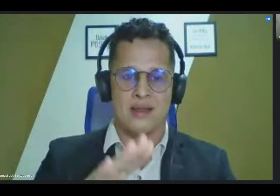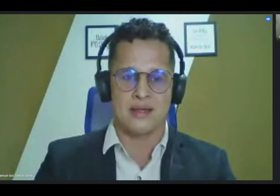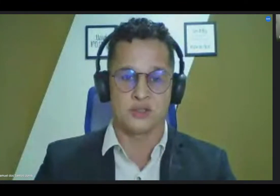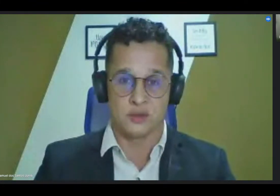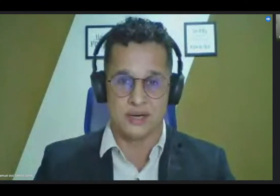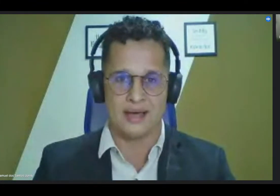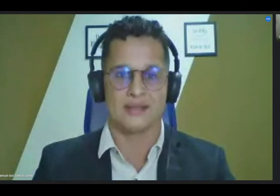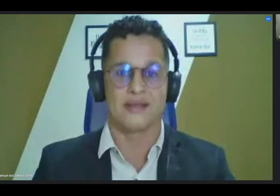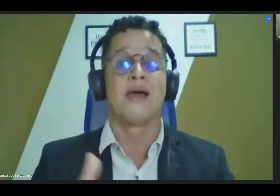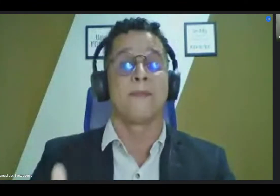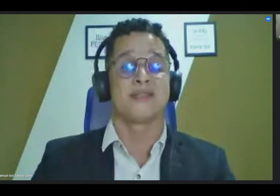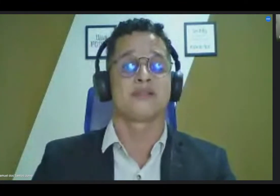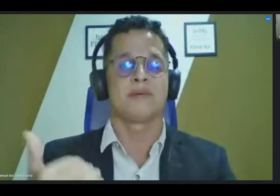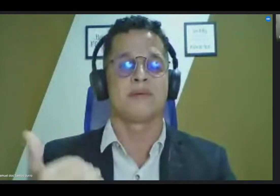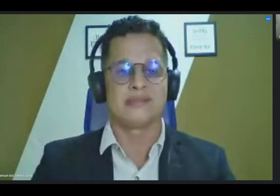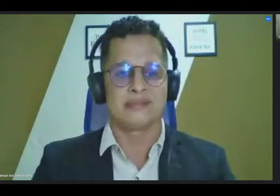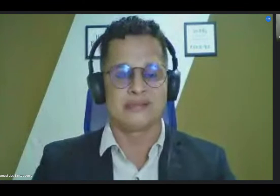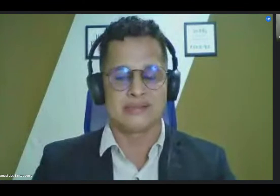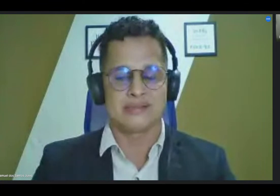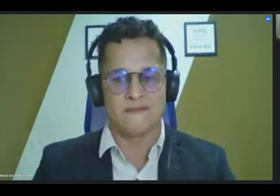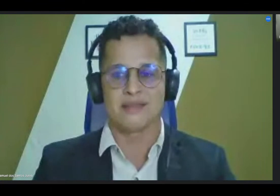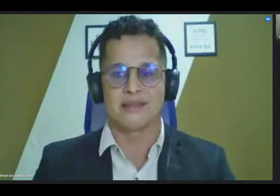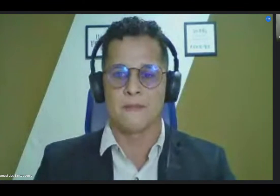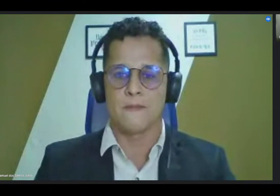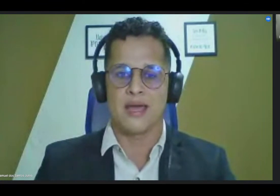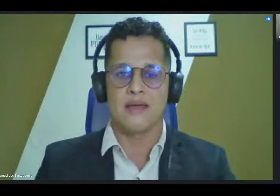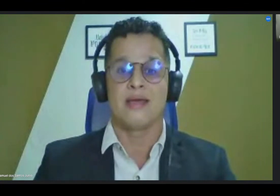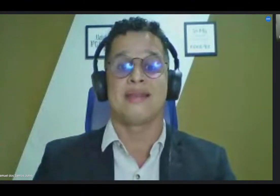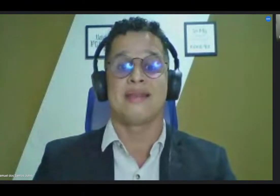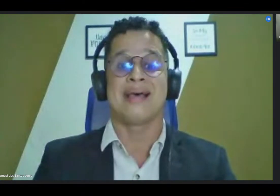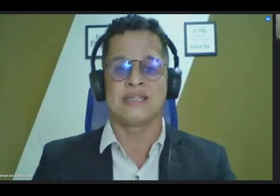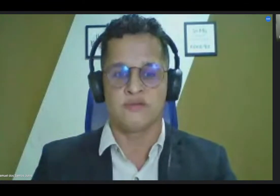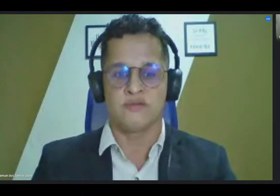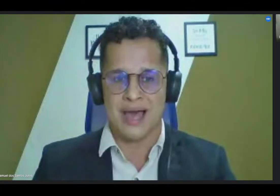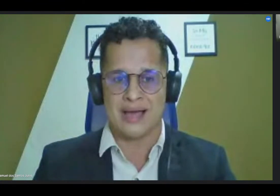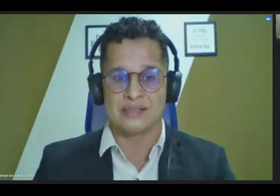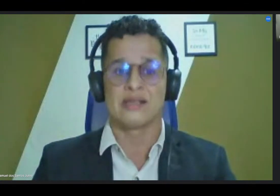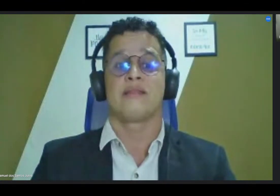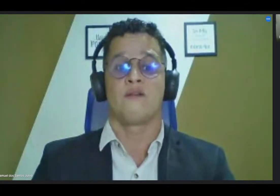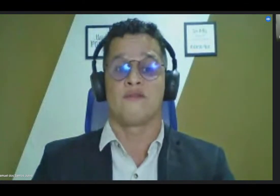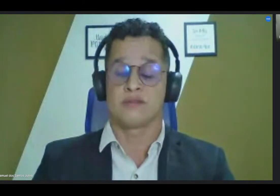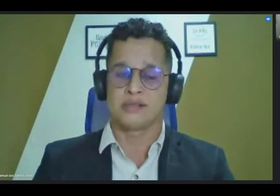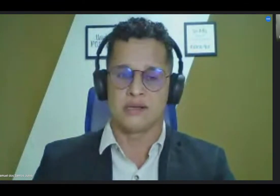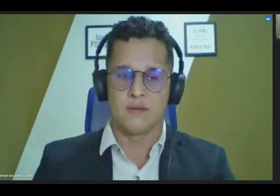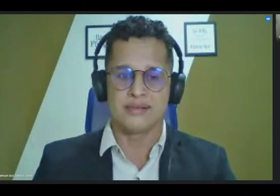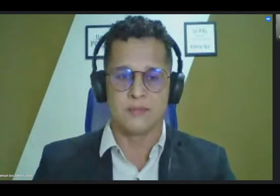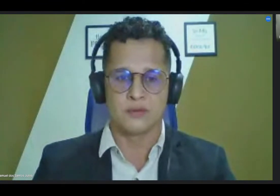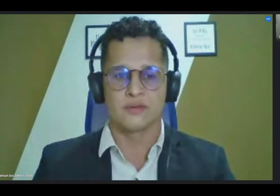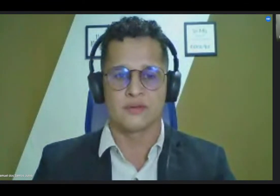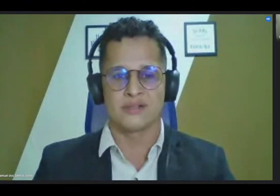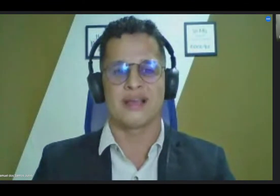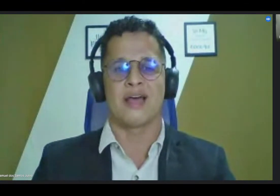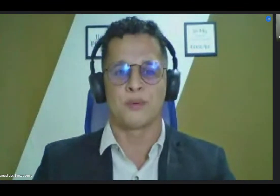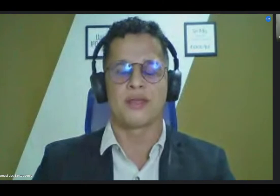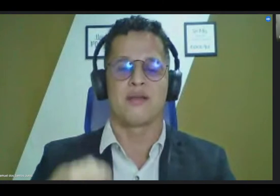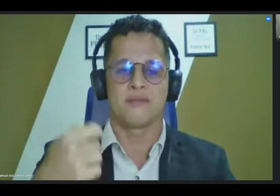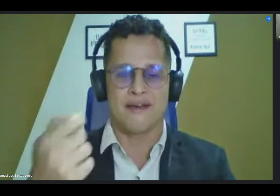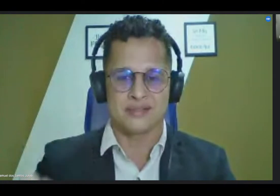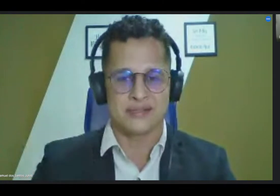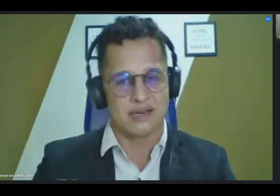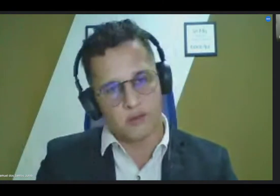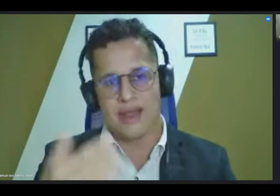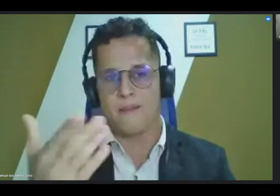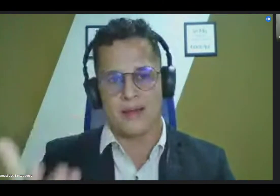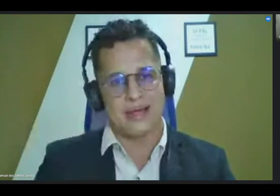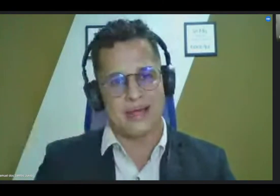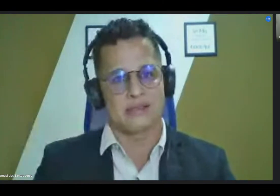na jornada, mas você precisa se inscrever também nas atividades. Talvez você não recebeu o seu certificado porque não estava